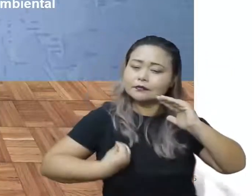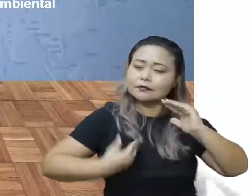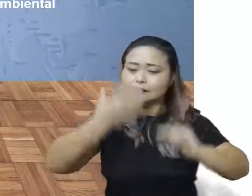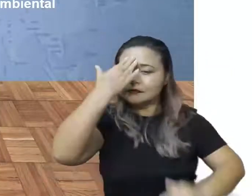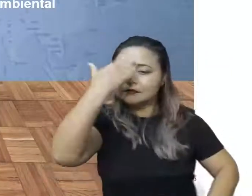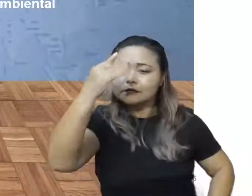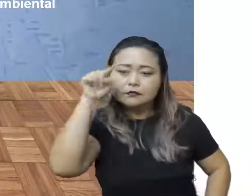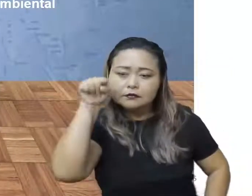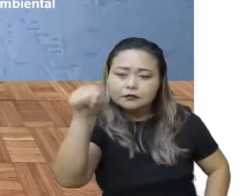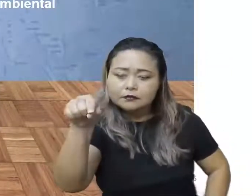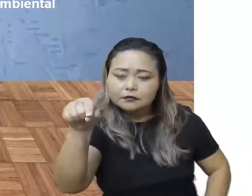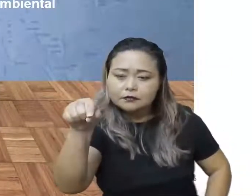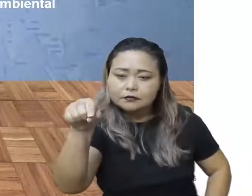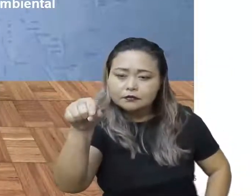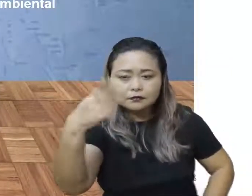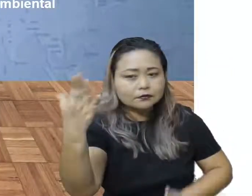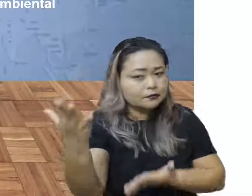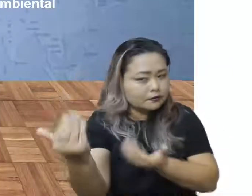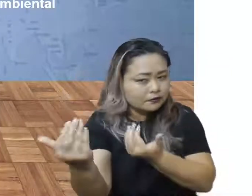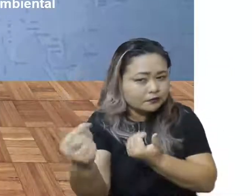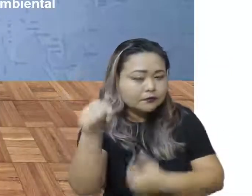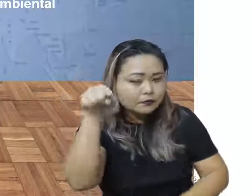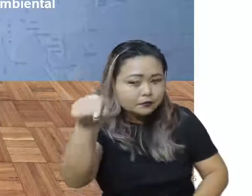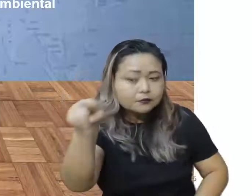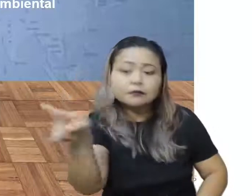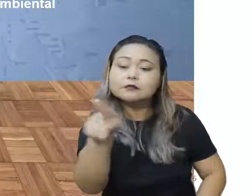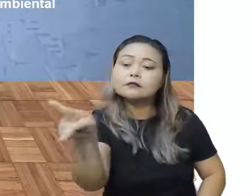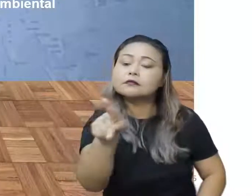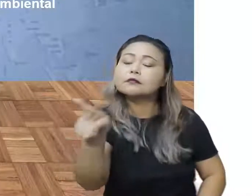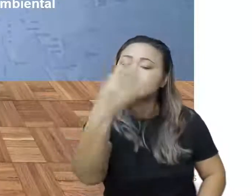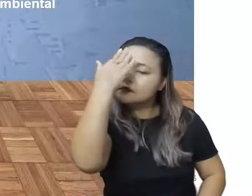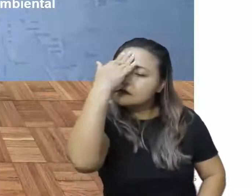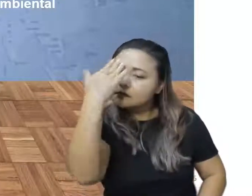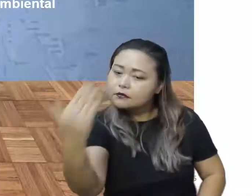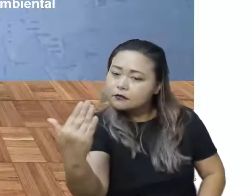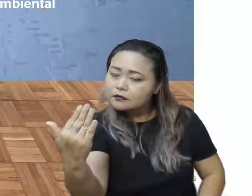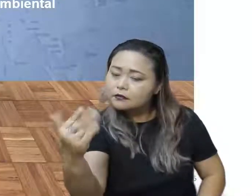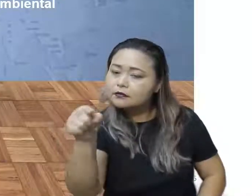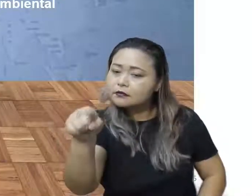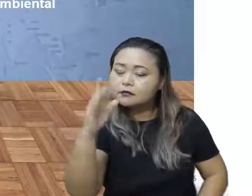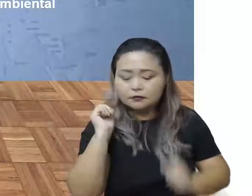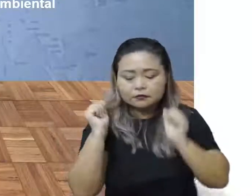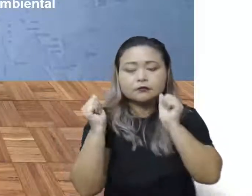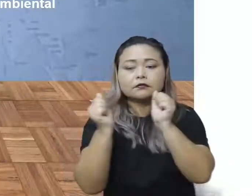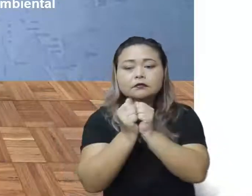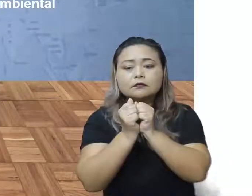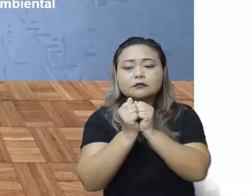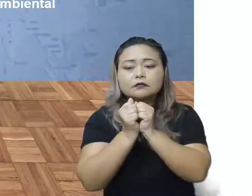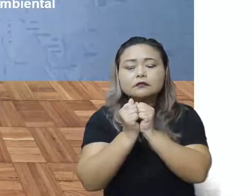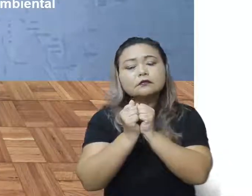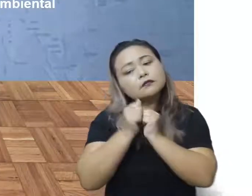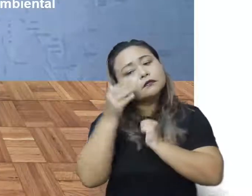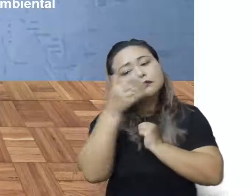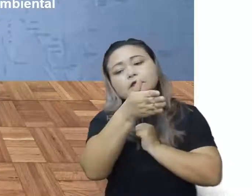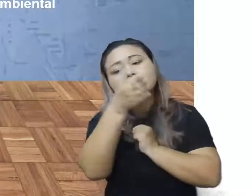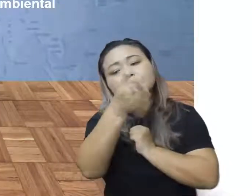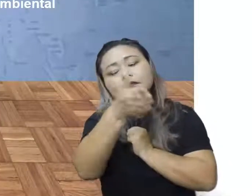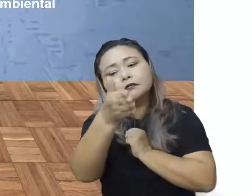Agradeço a você, meu querido jovem, e a vocês, professores, que estão conosco nessa